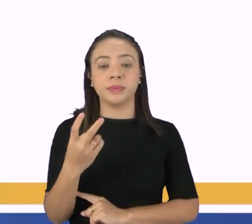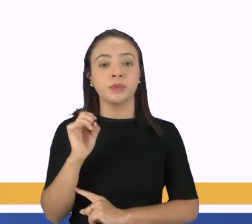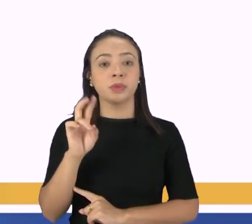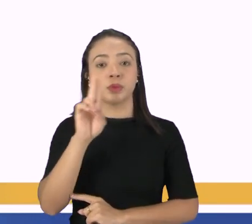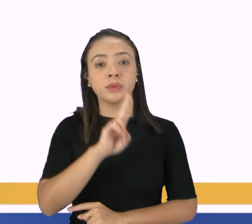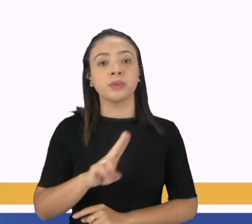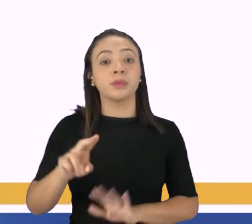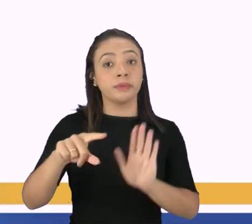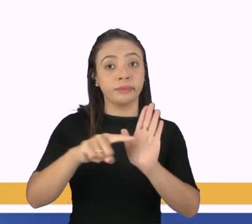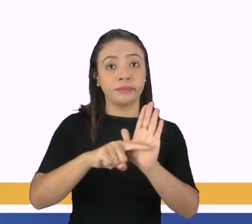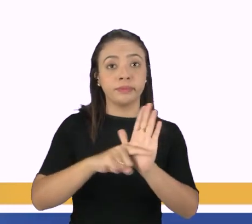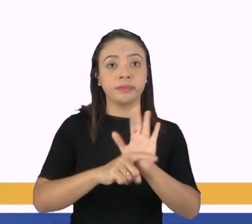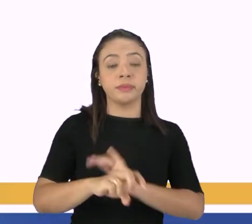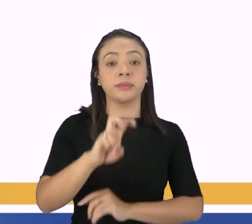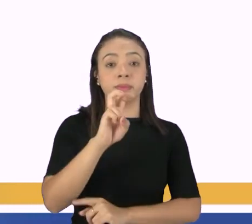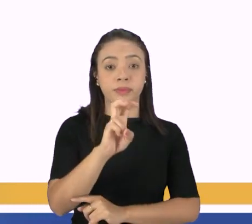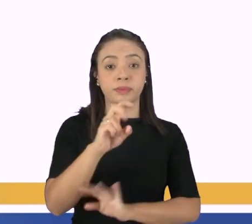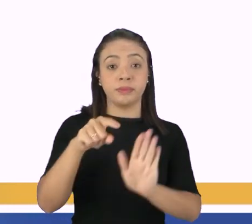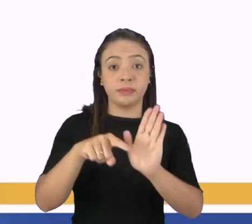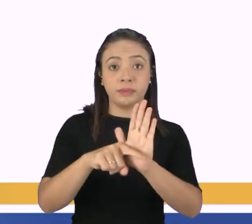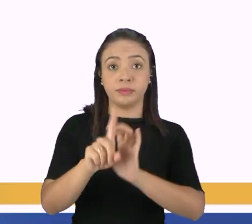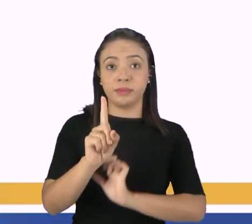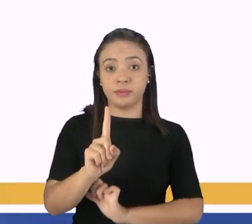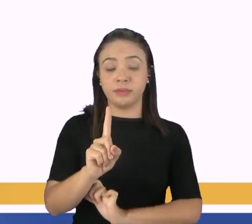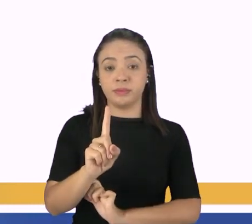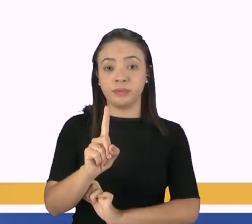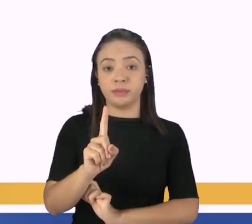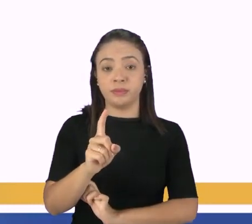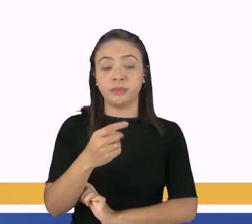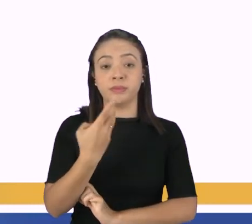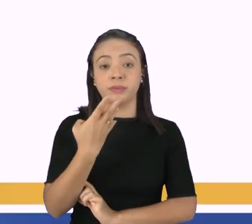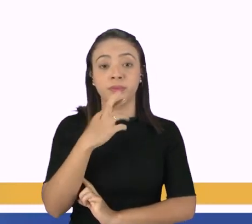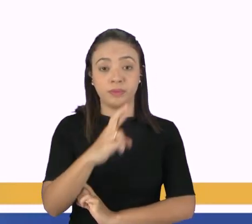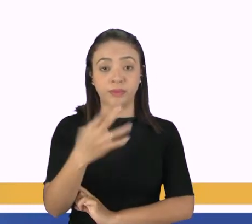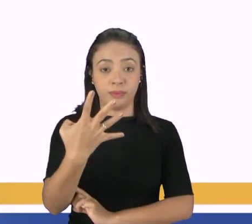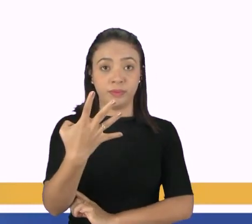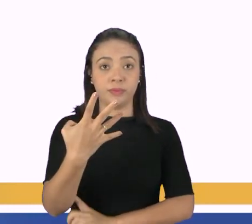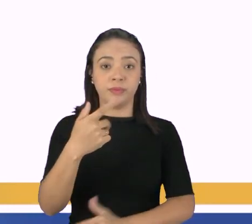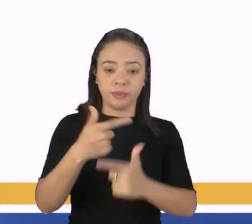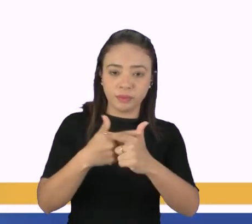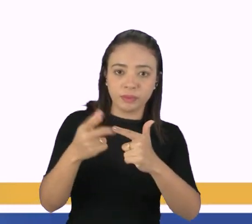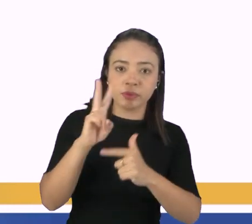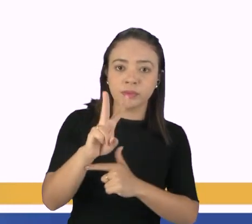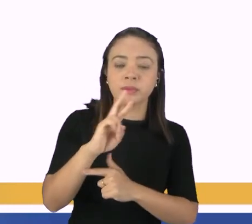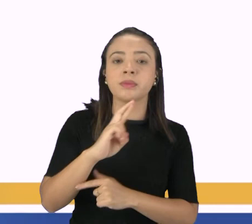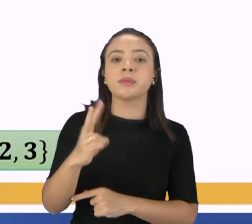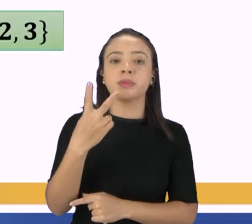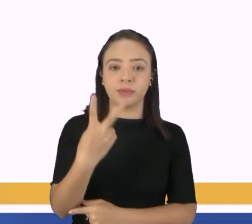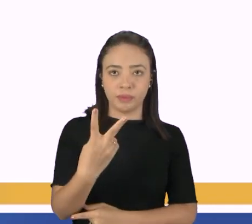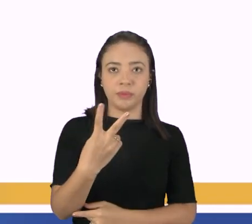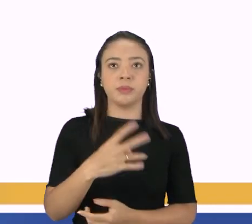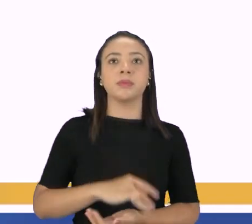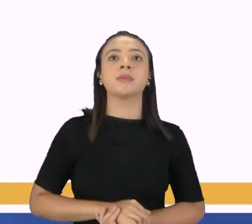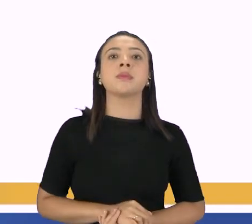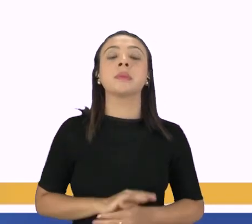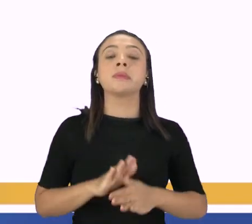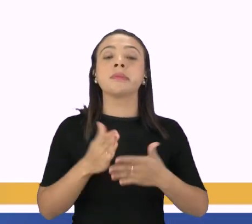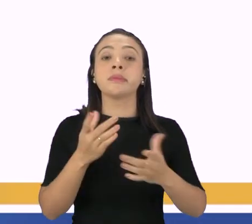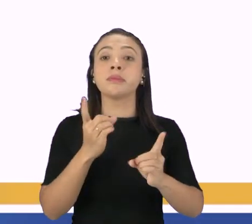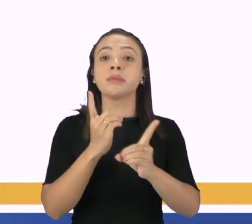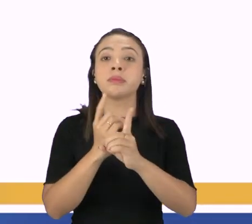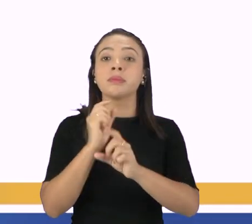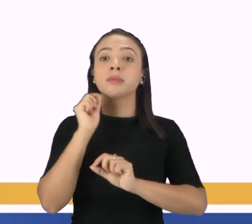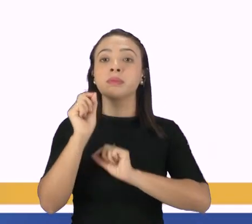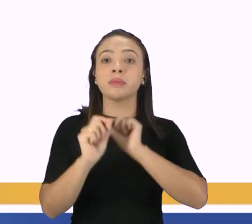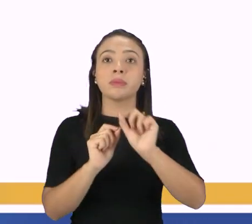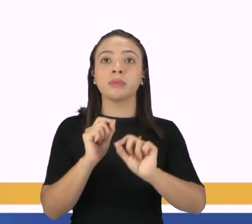de menos, 5 menos 1 é igual a 4, e 4 dividido para 2 é igual a 2. Então, temos